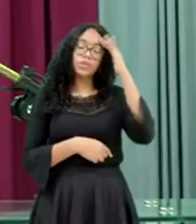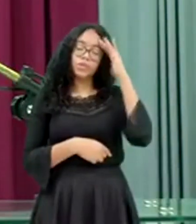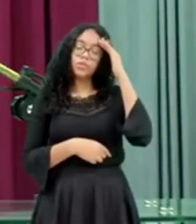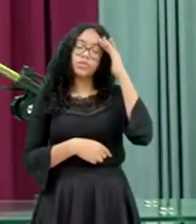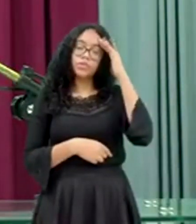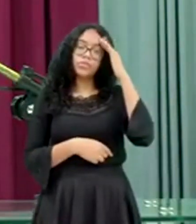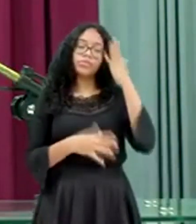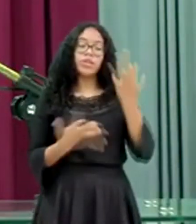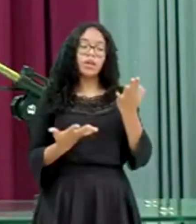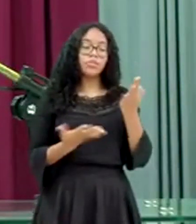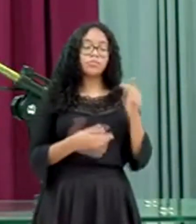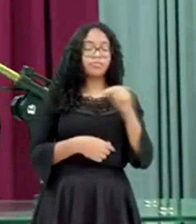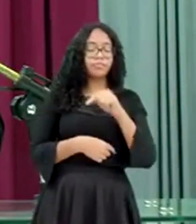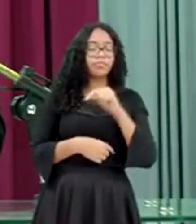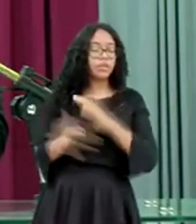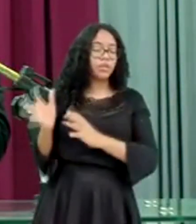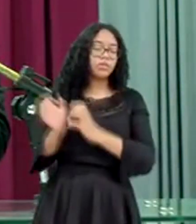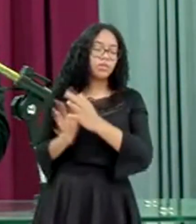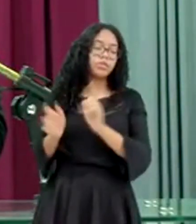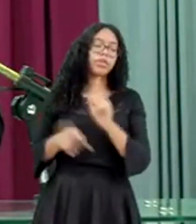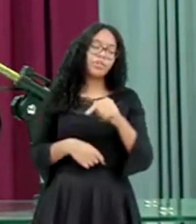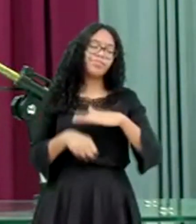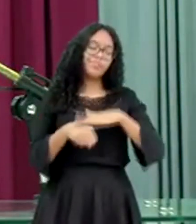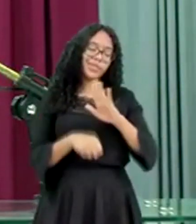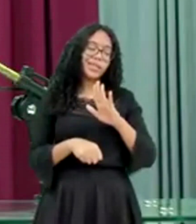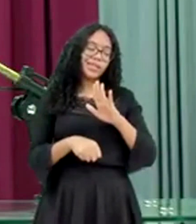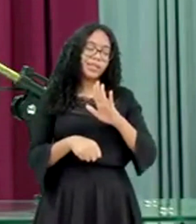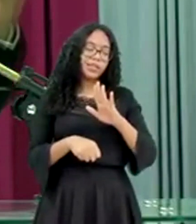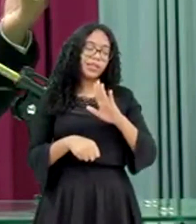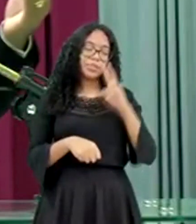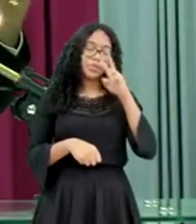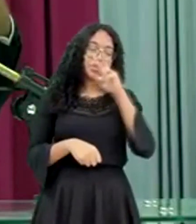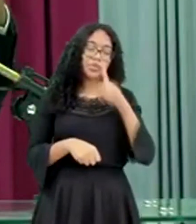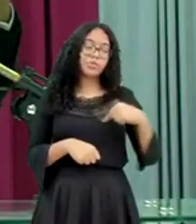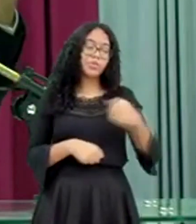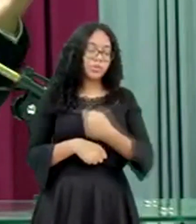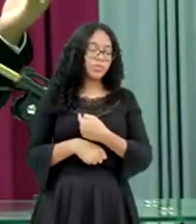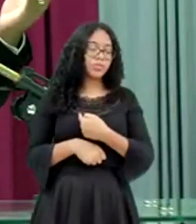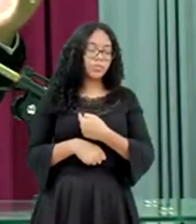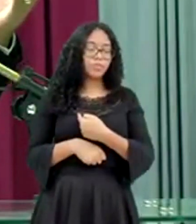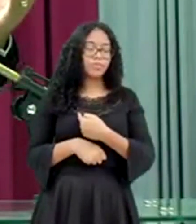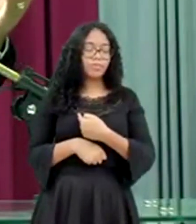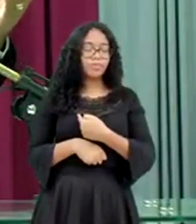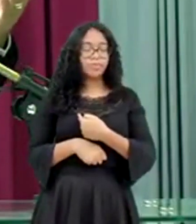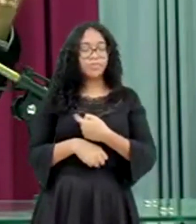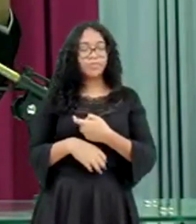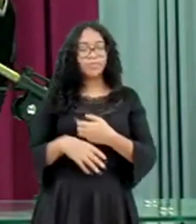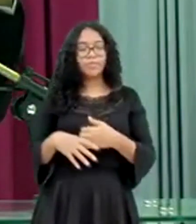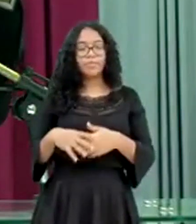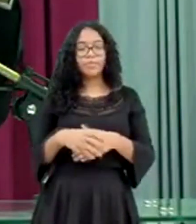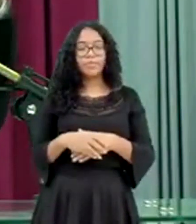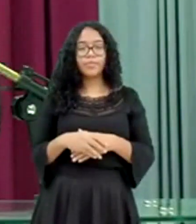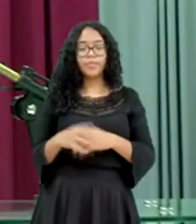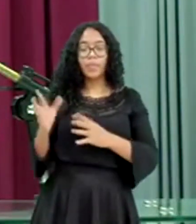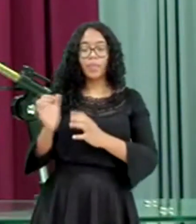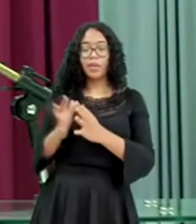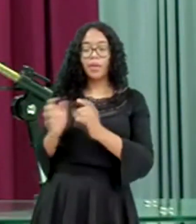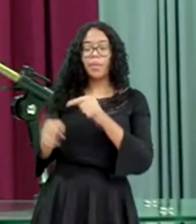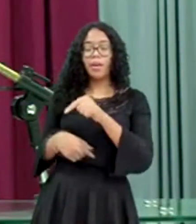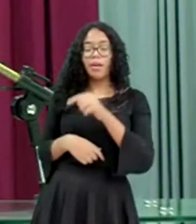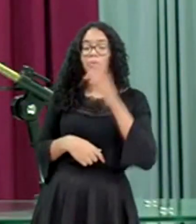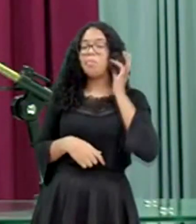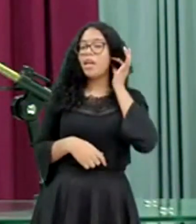o exército deles realmente, como a expressão que muita gente usa aí, o exército deles é show de